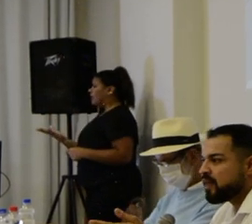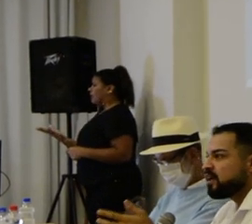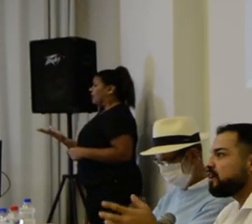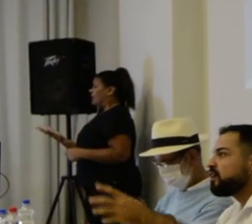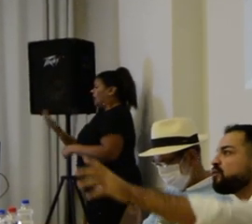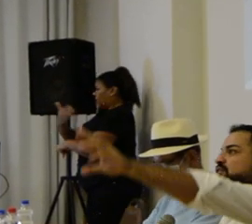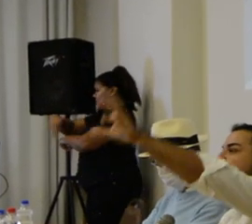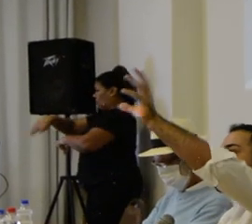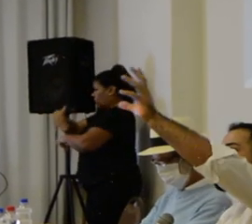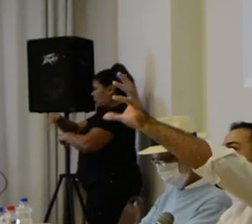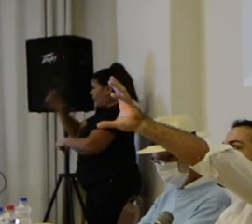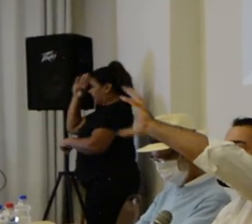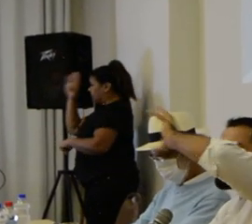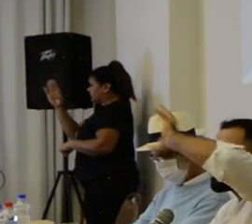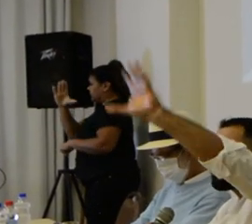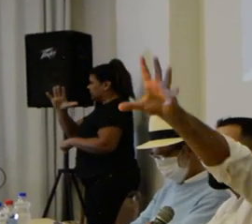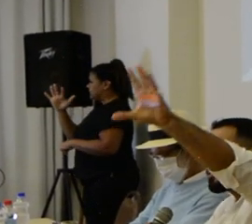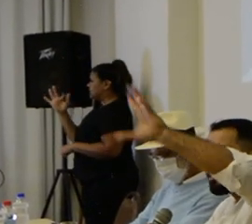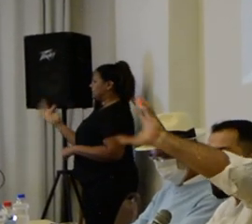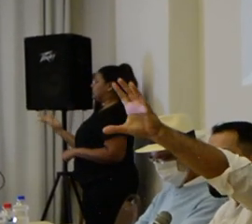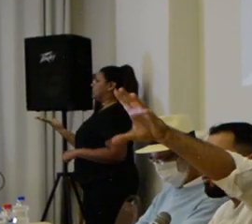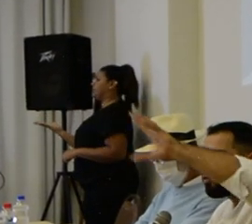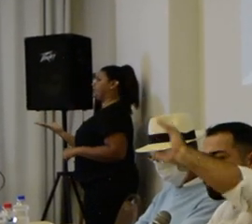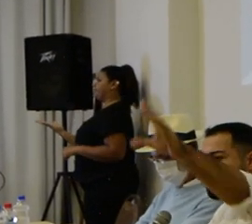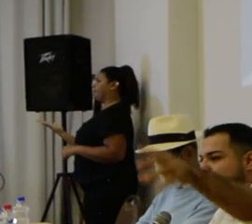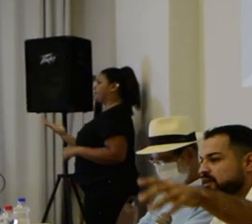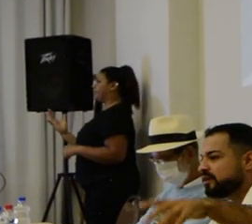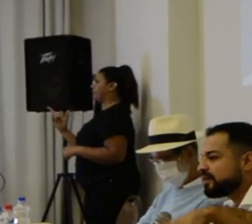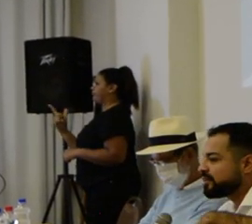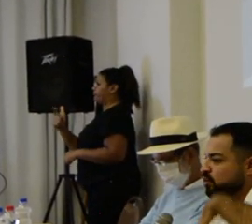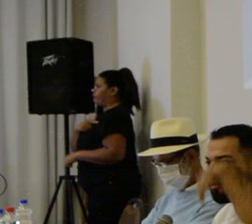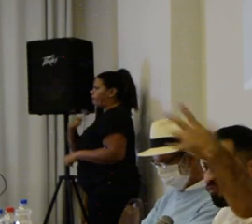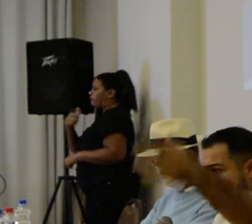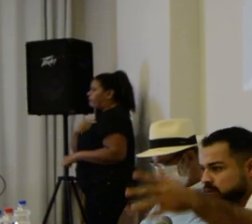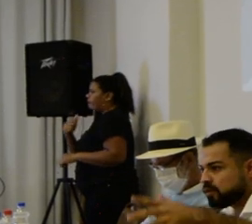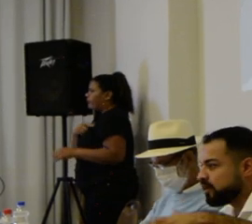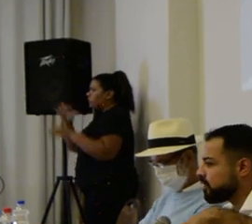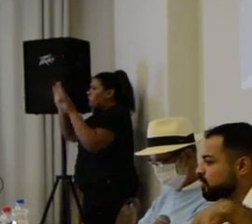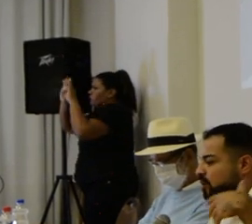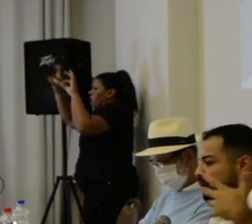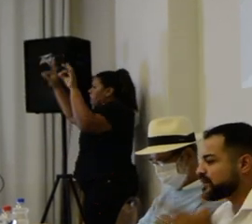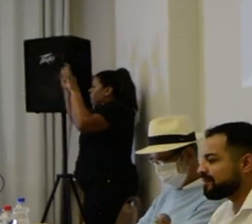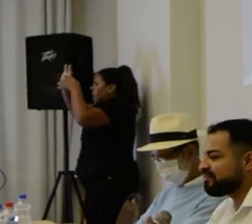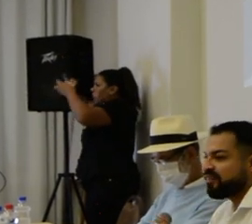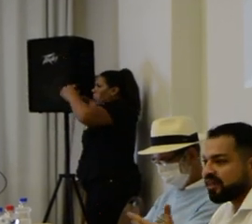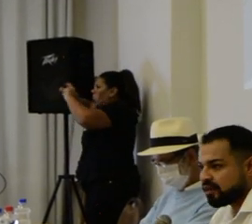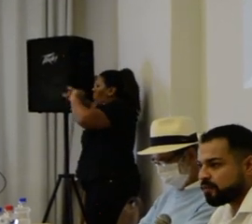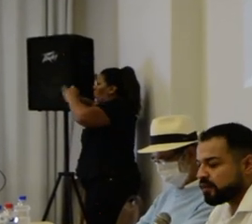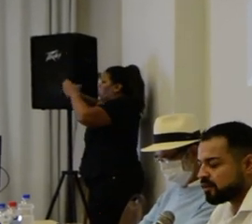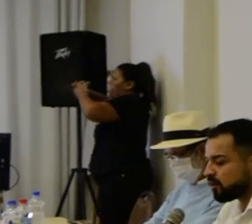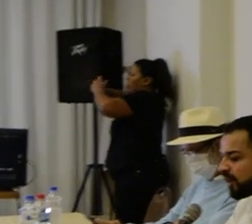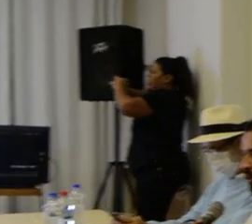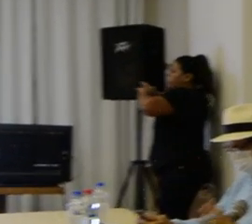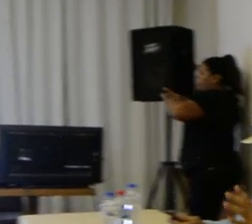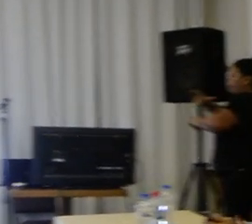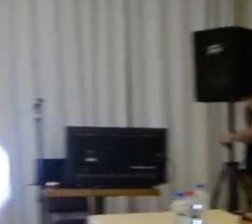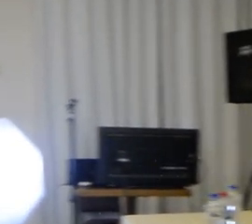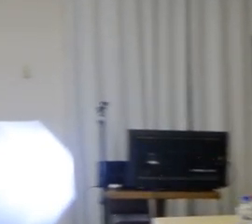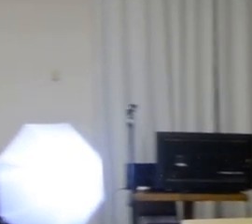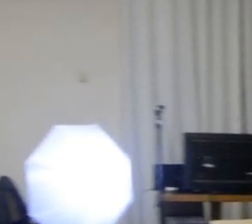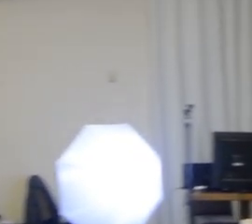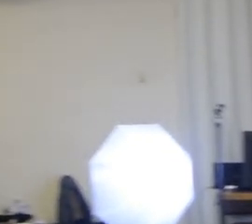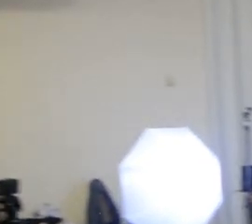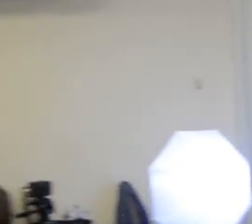Coelho, e que você olha para cima e está cheio de emaranhado, fio, sobre fio, e uma coisa feia. Então a Enel já